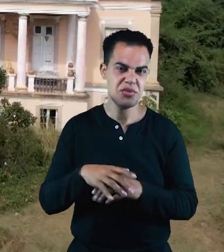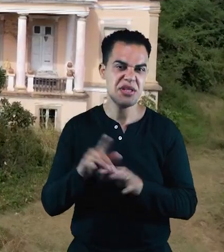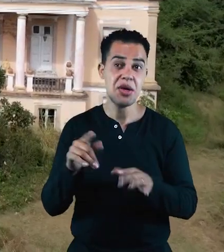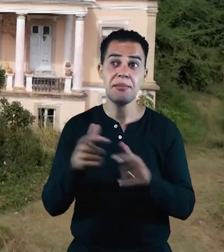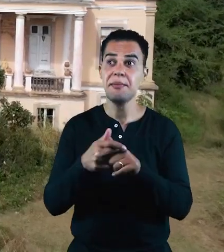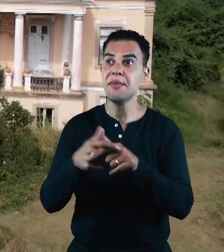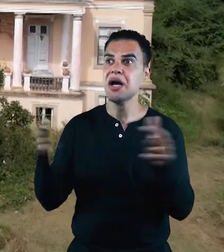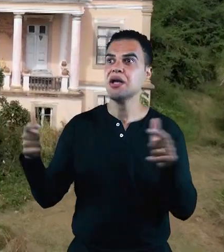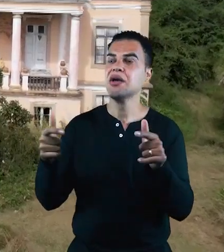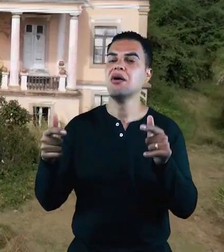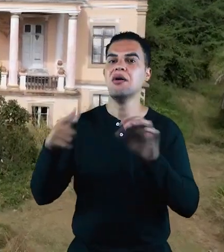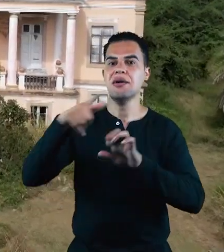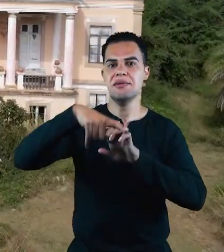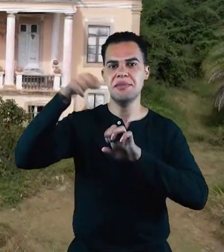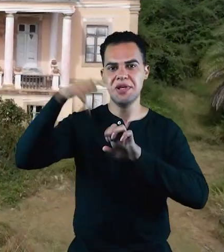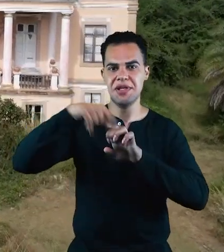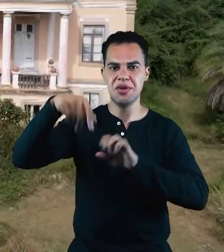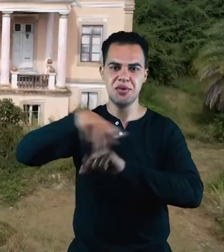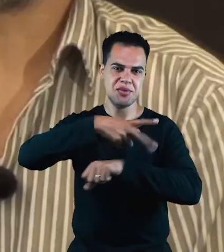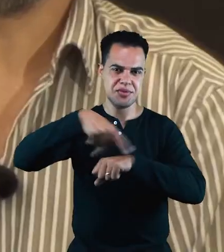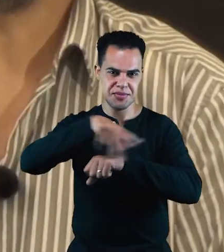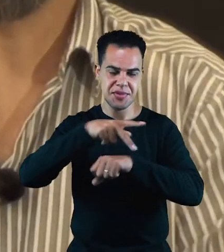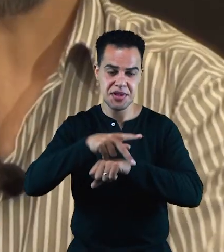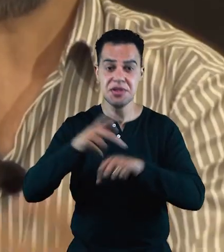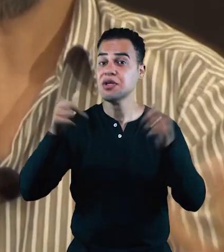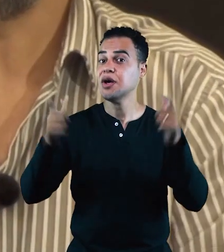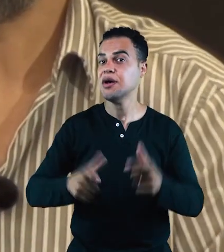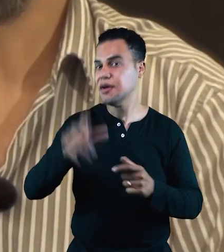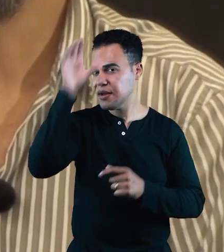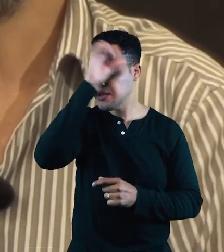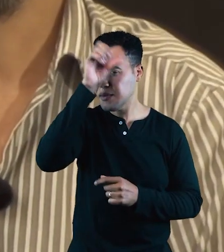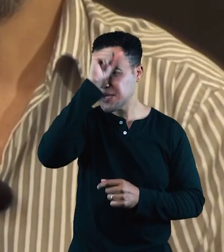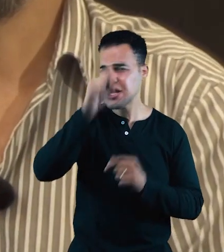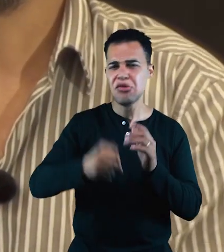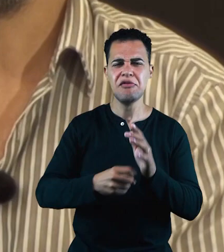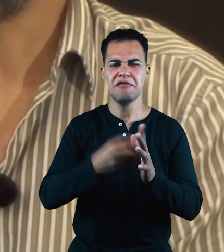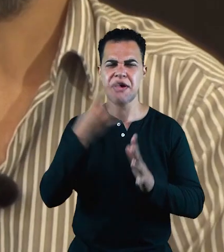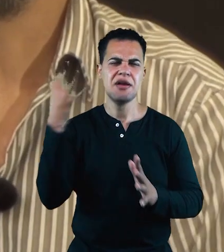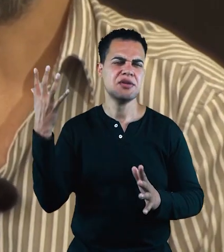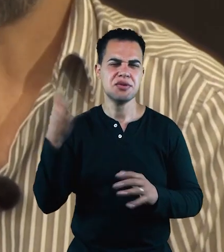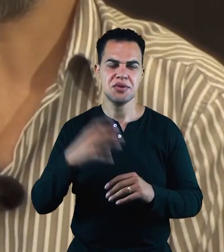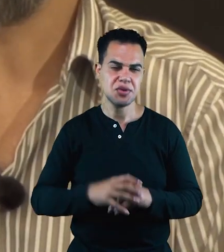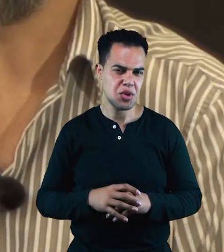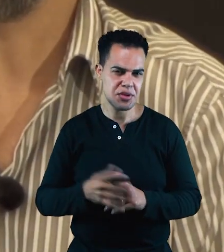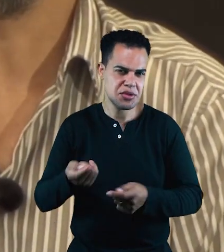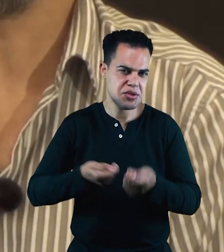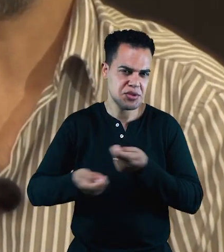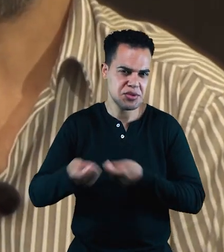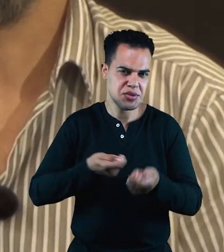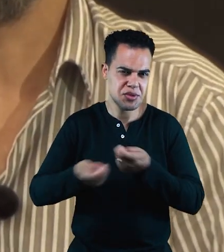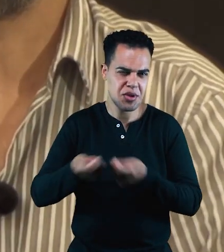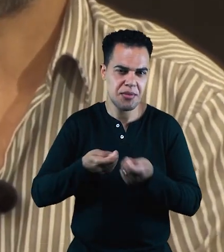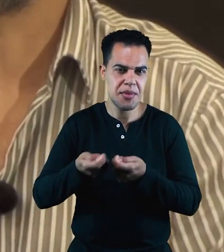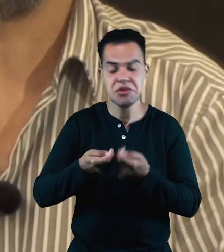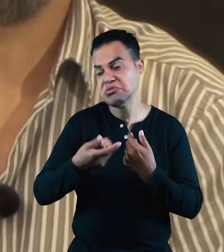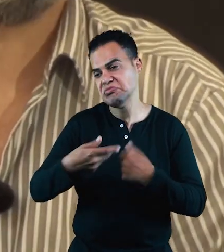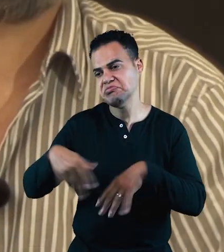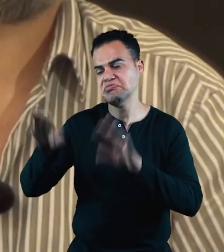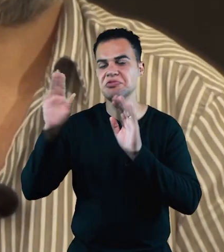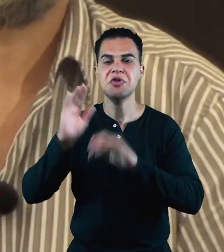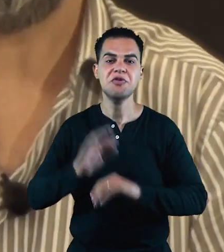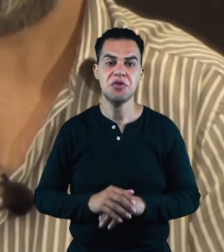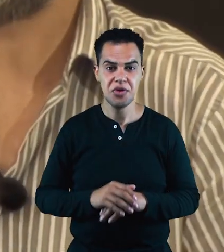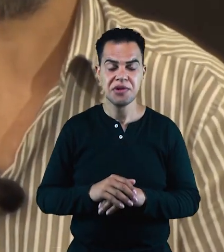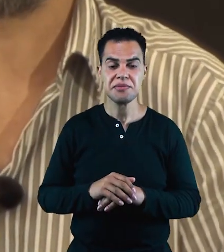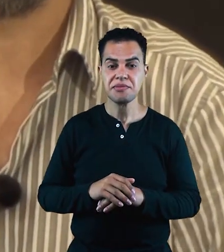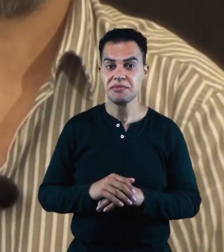ver, o maior empreendedor do país, e onde aprenderam, né, muitas coisas com o Barão de Ubá no comércio e foram desbravar. Vieram